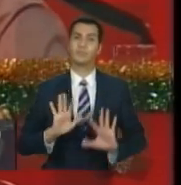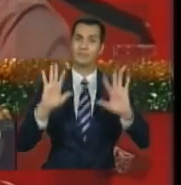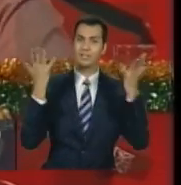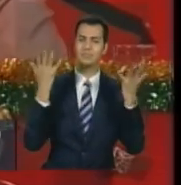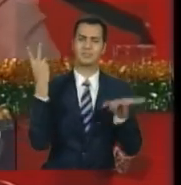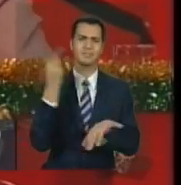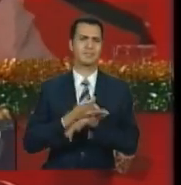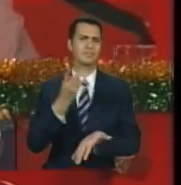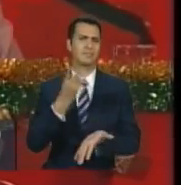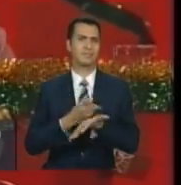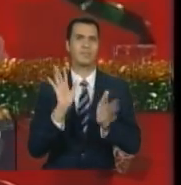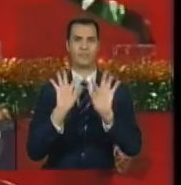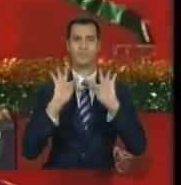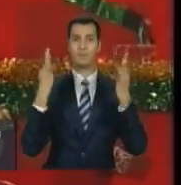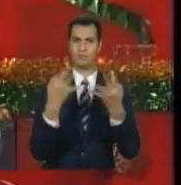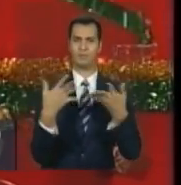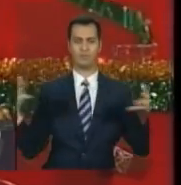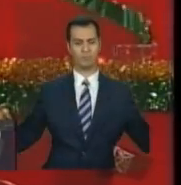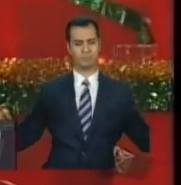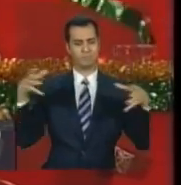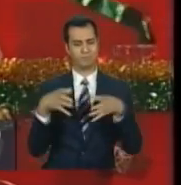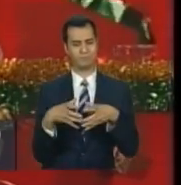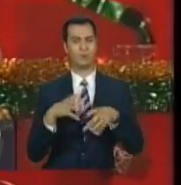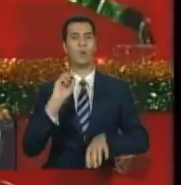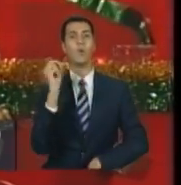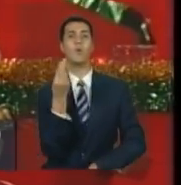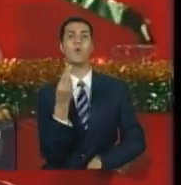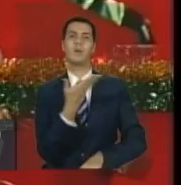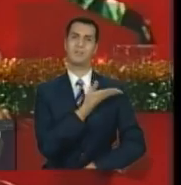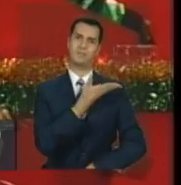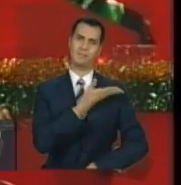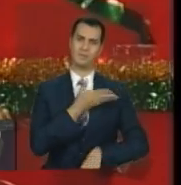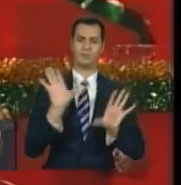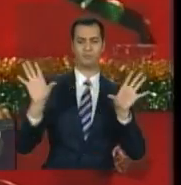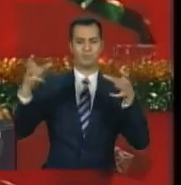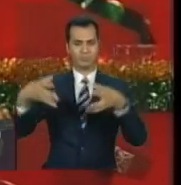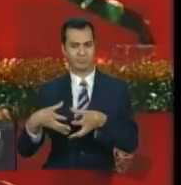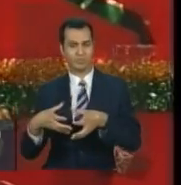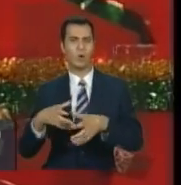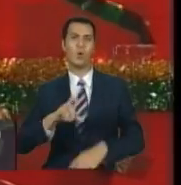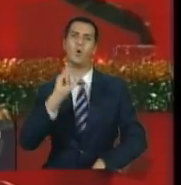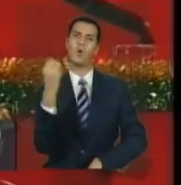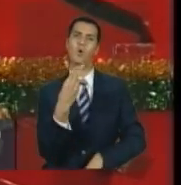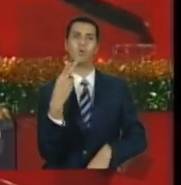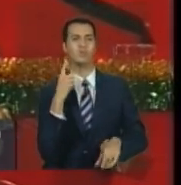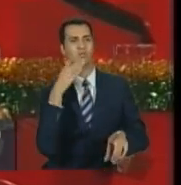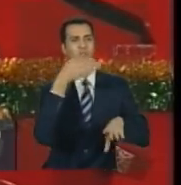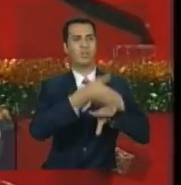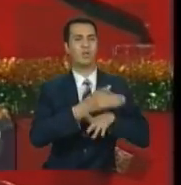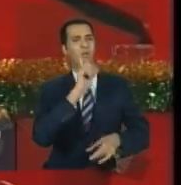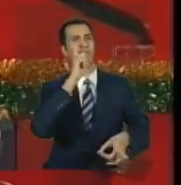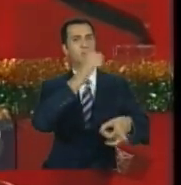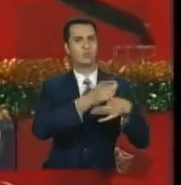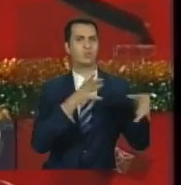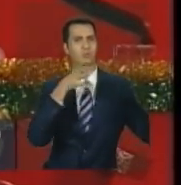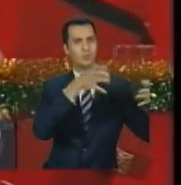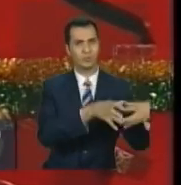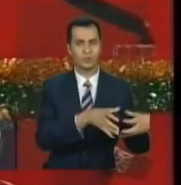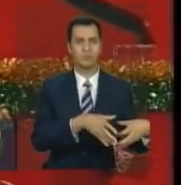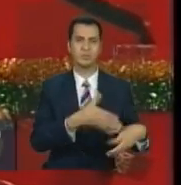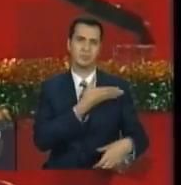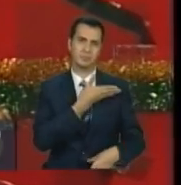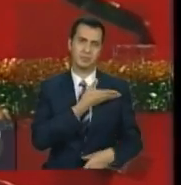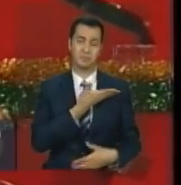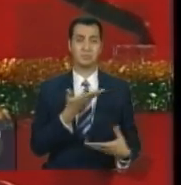ou os nossos amigos, ou então nos encontramos em algum lugar, e de uma certa forma há